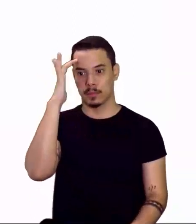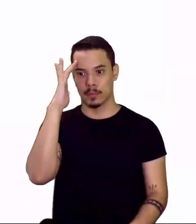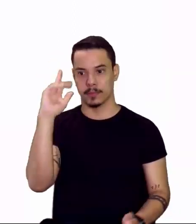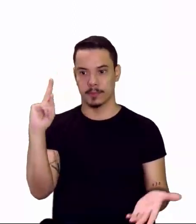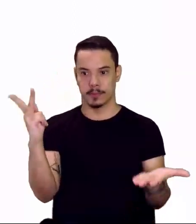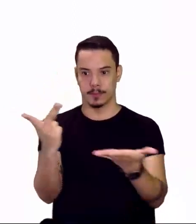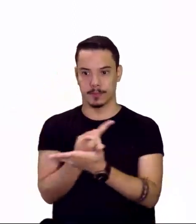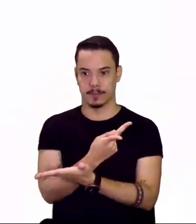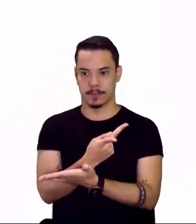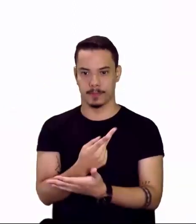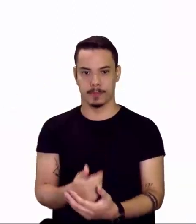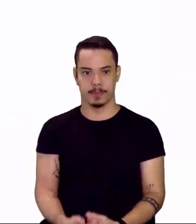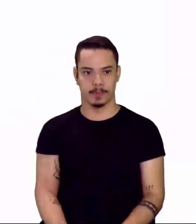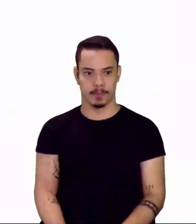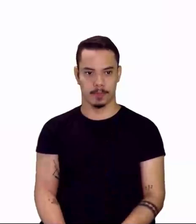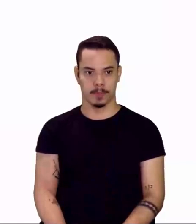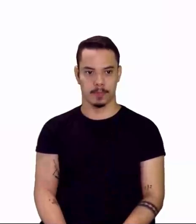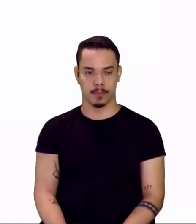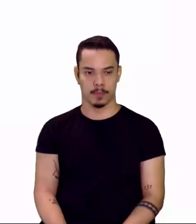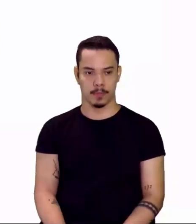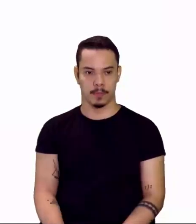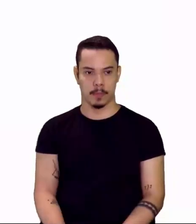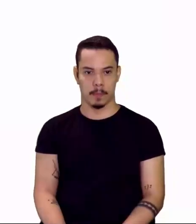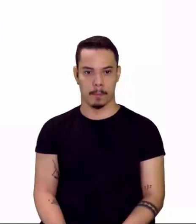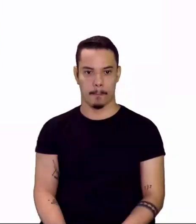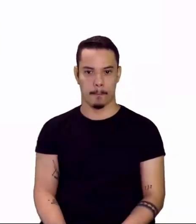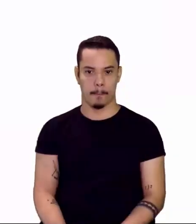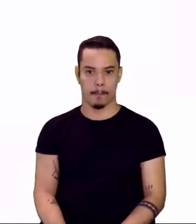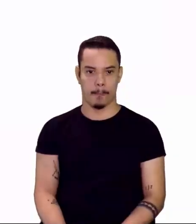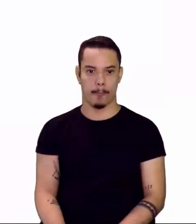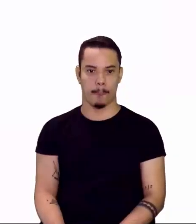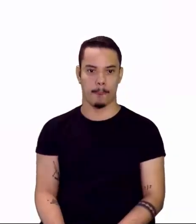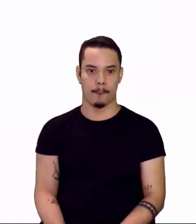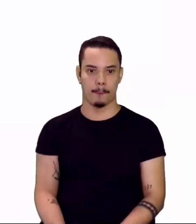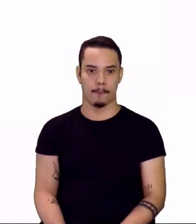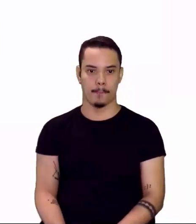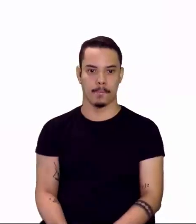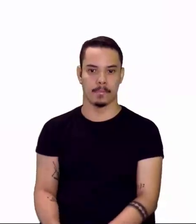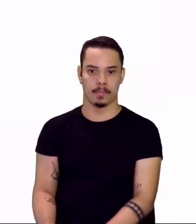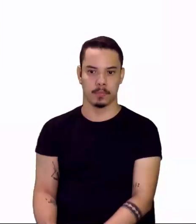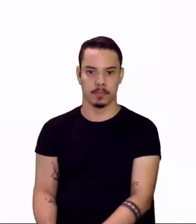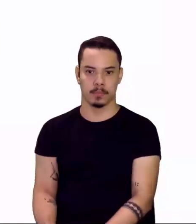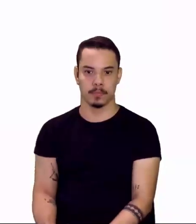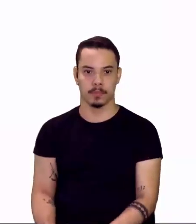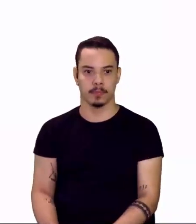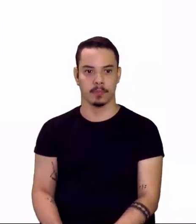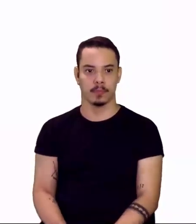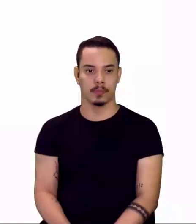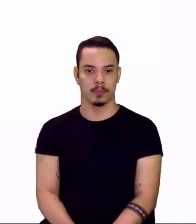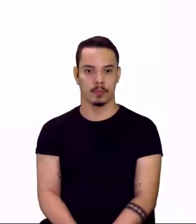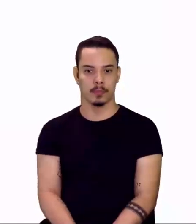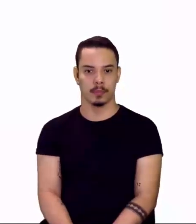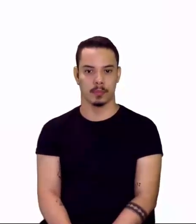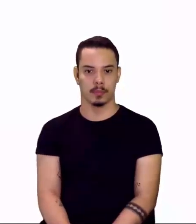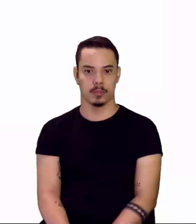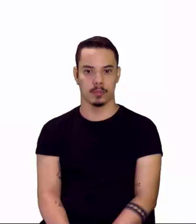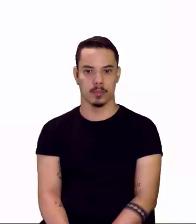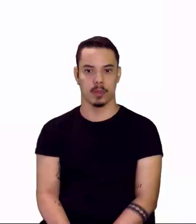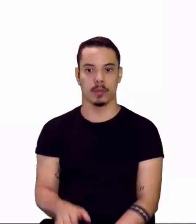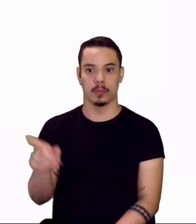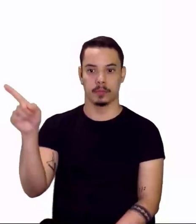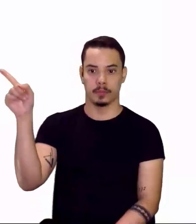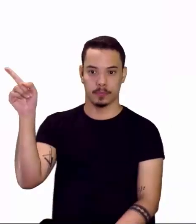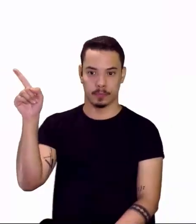acontecido? A letra B é que o boro deve formar moléculas